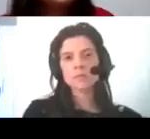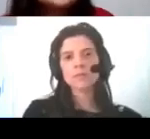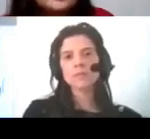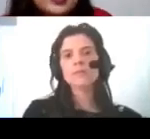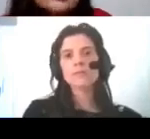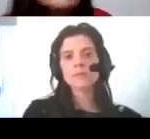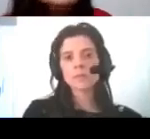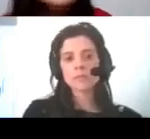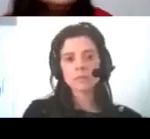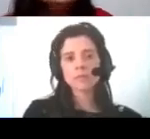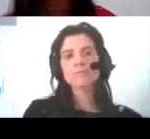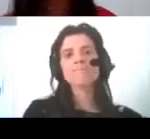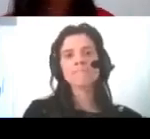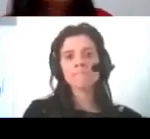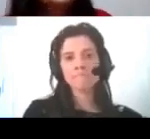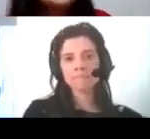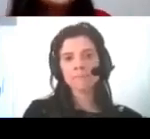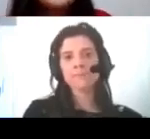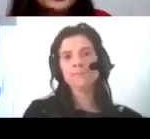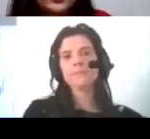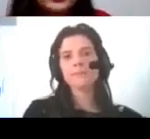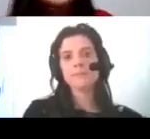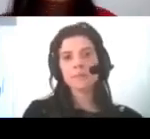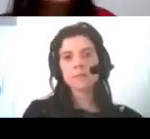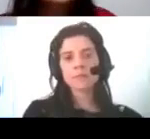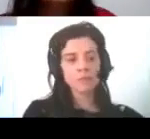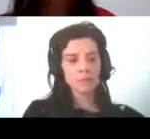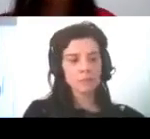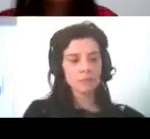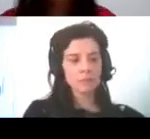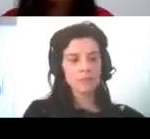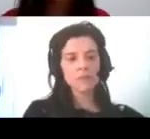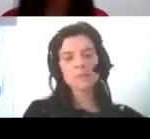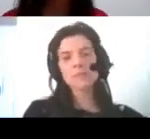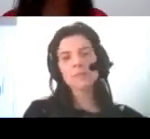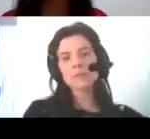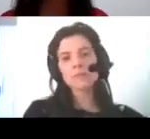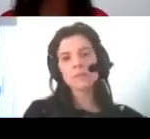quando comissionado, ainda o peso fica maior. Traz